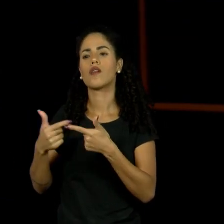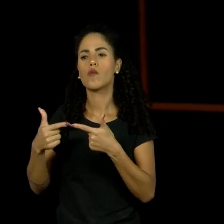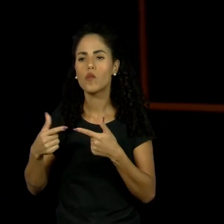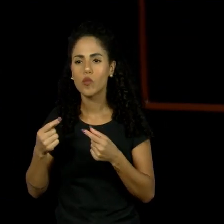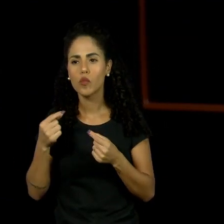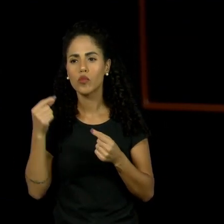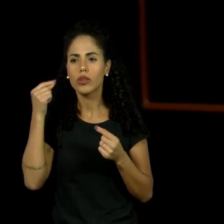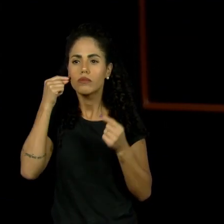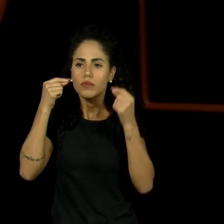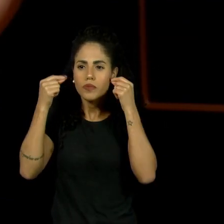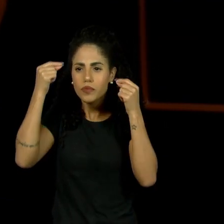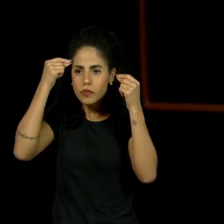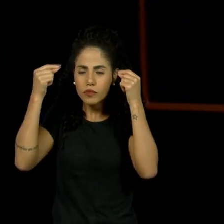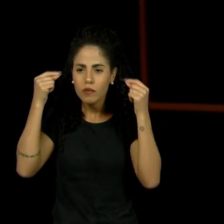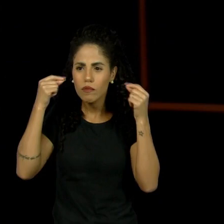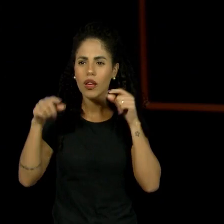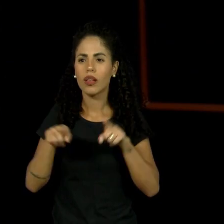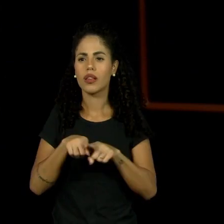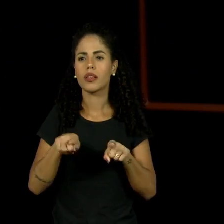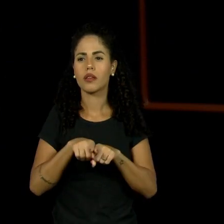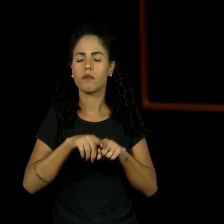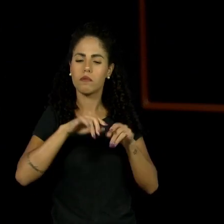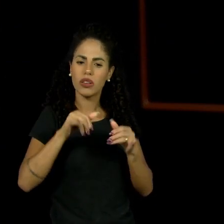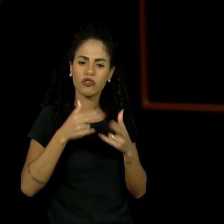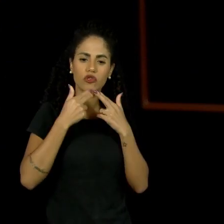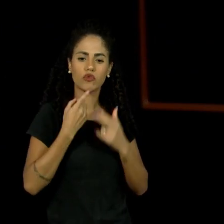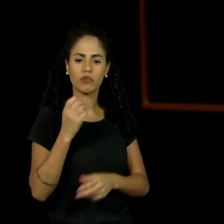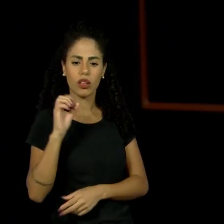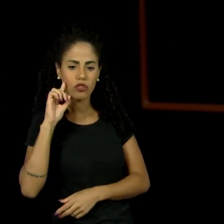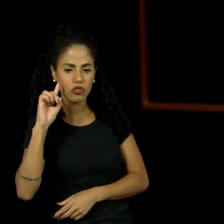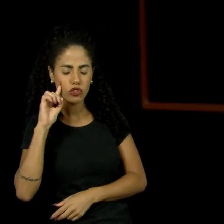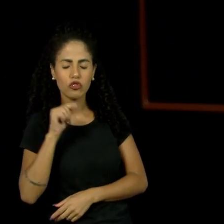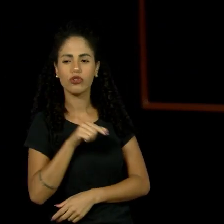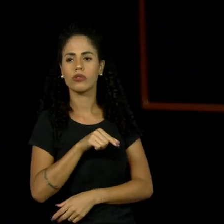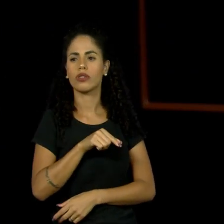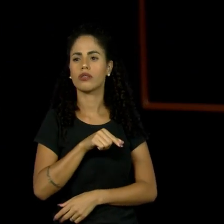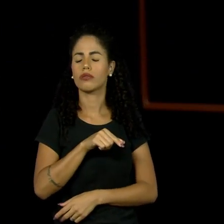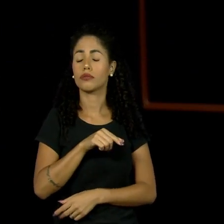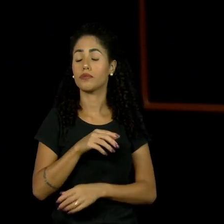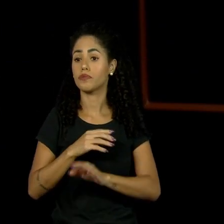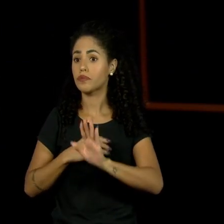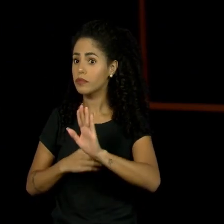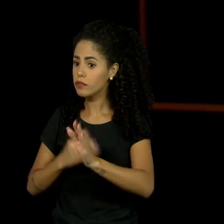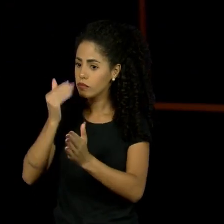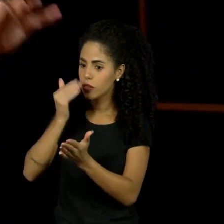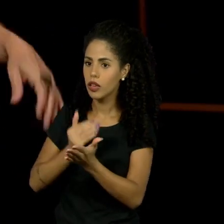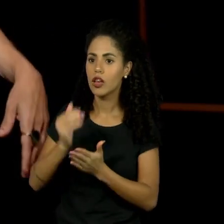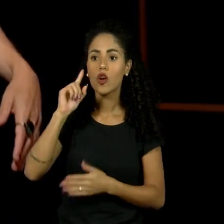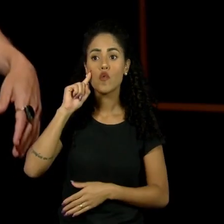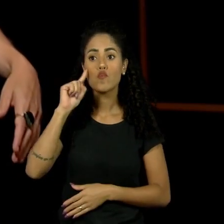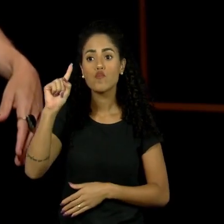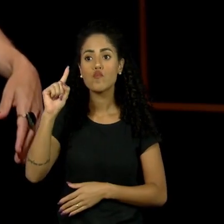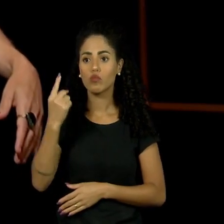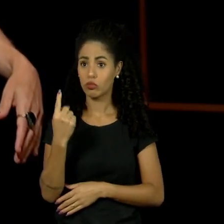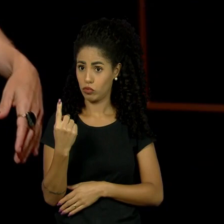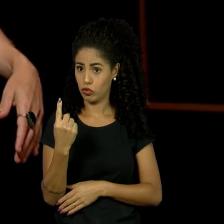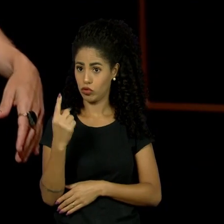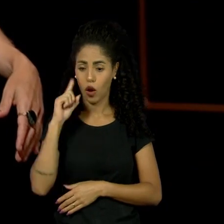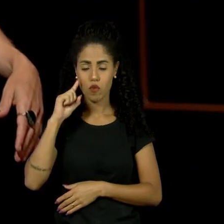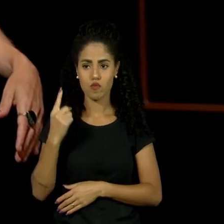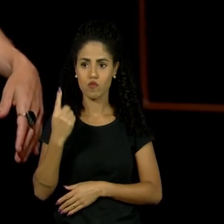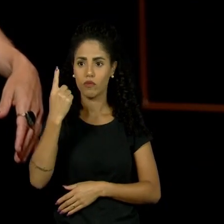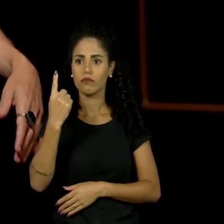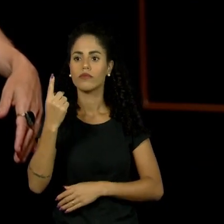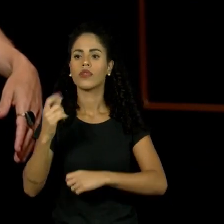acupuntura, alimentação, jejum de 10 dias. Agora, desde o dia 1, aquele que eu peguei o